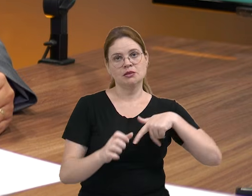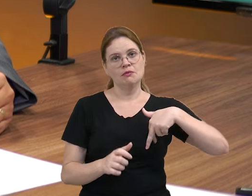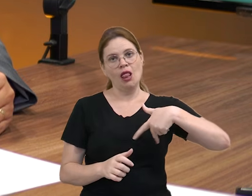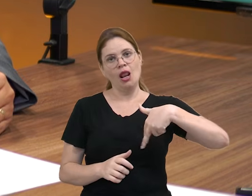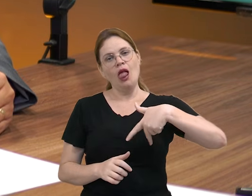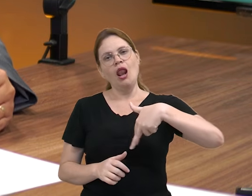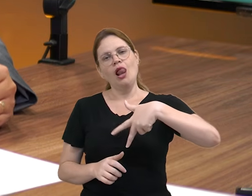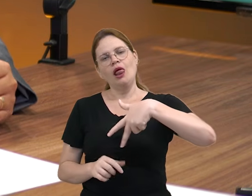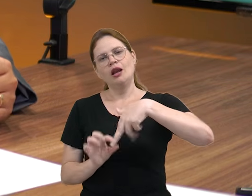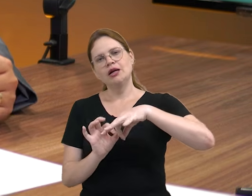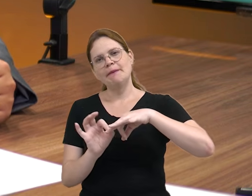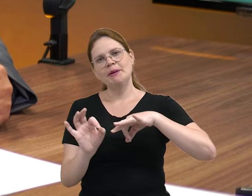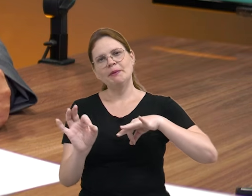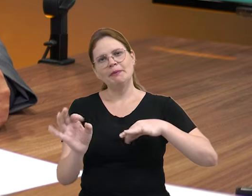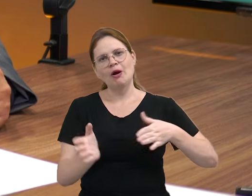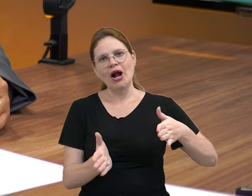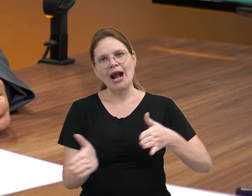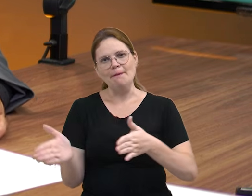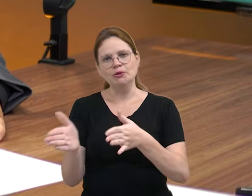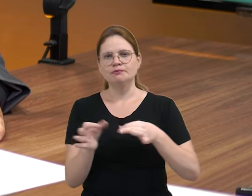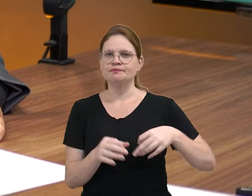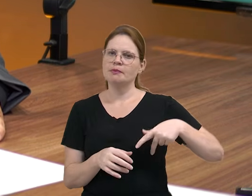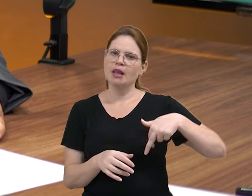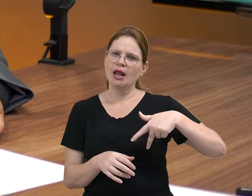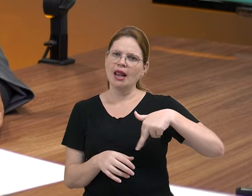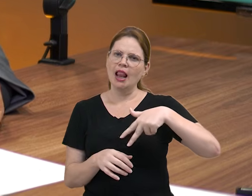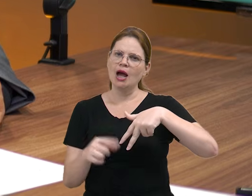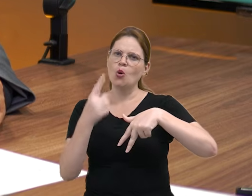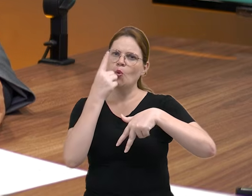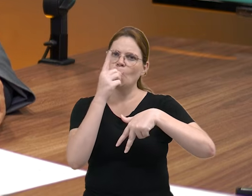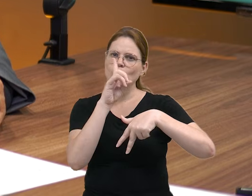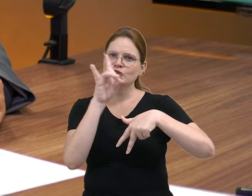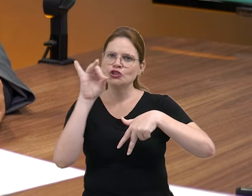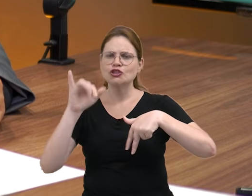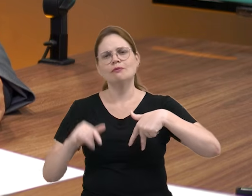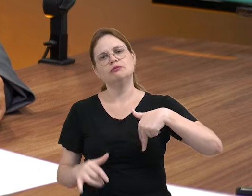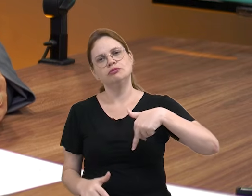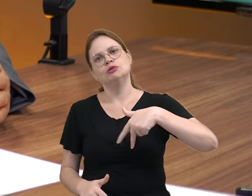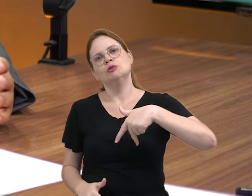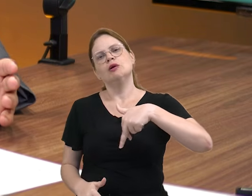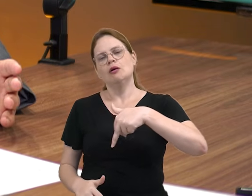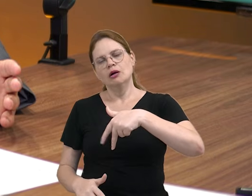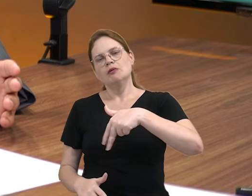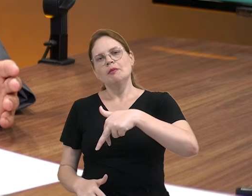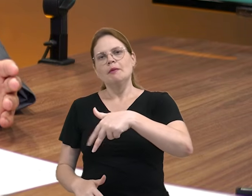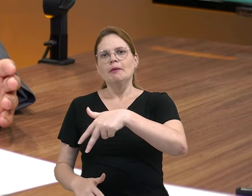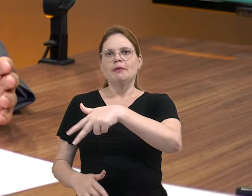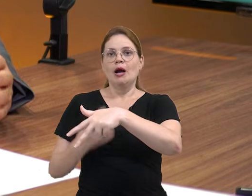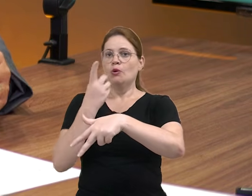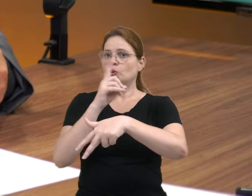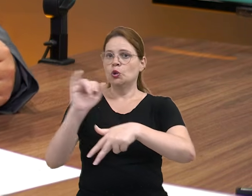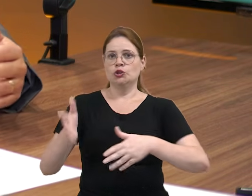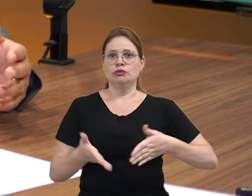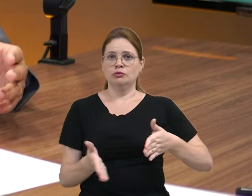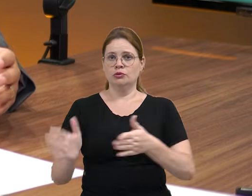dia. E nós aprendemos que o caminho de um dia é o caminho do homem.